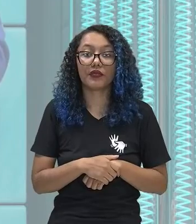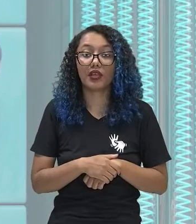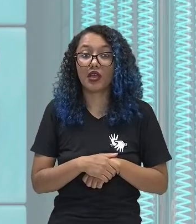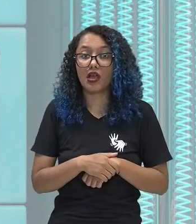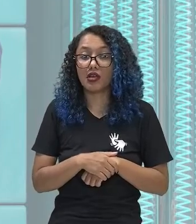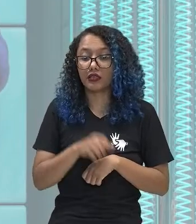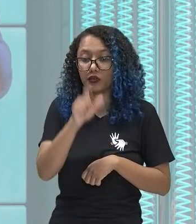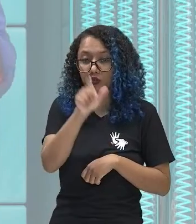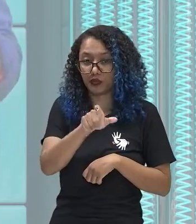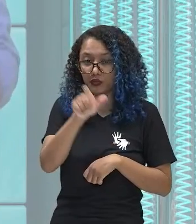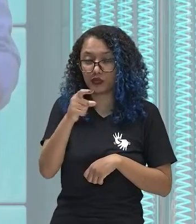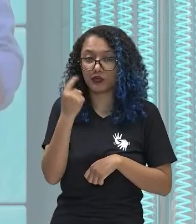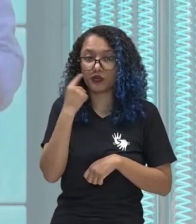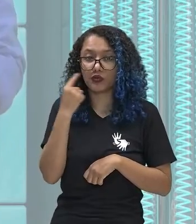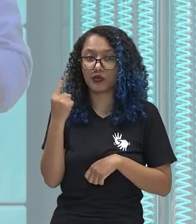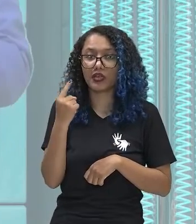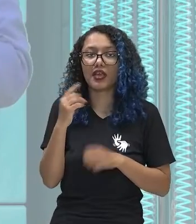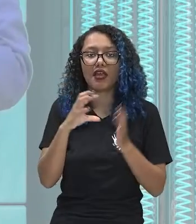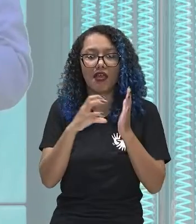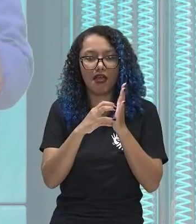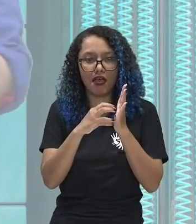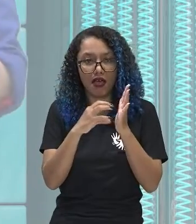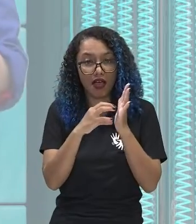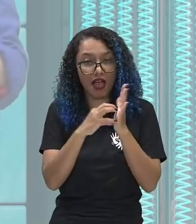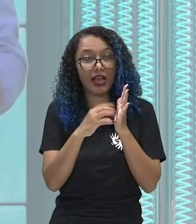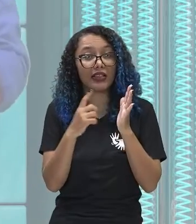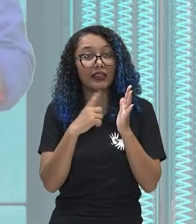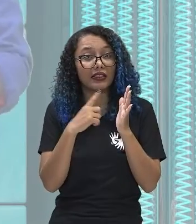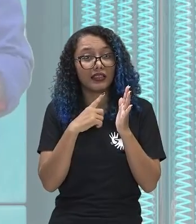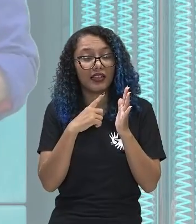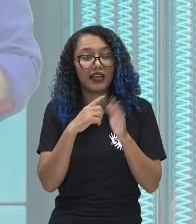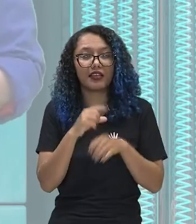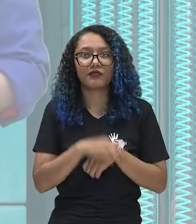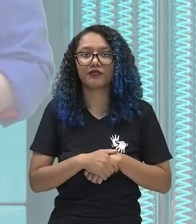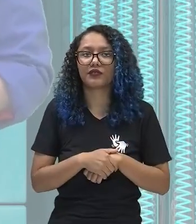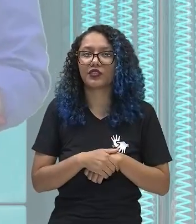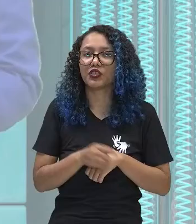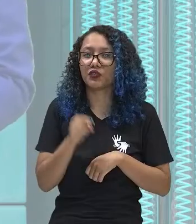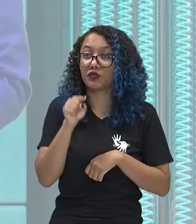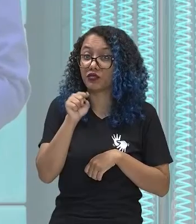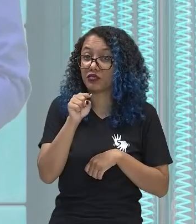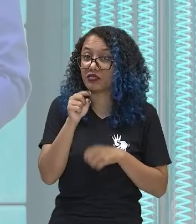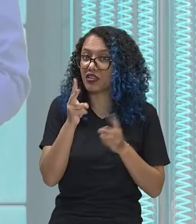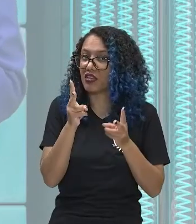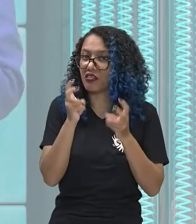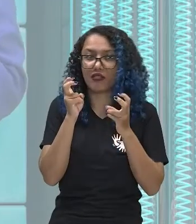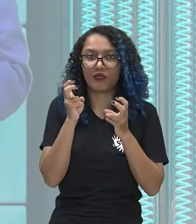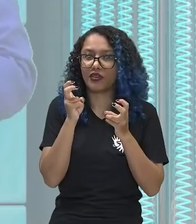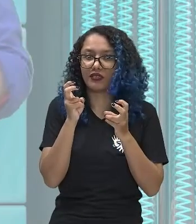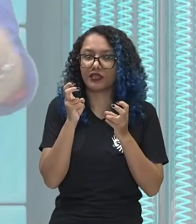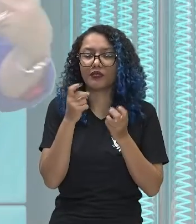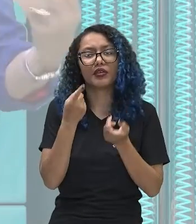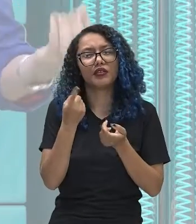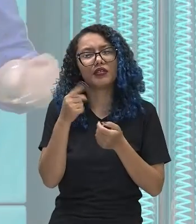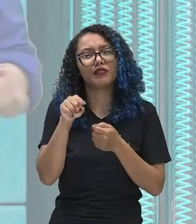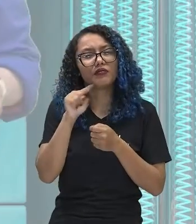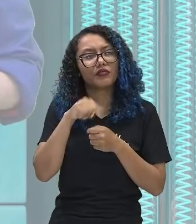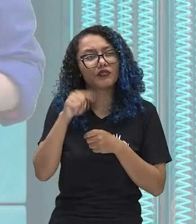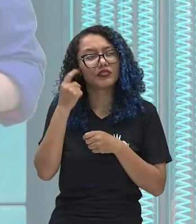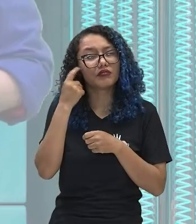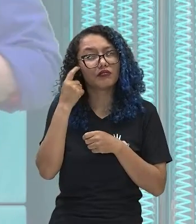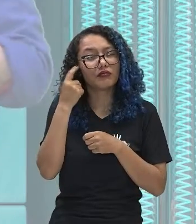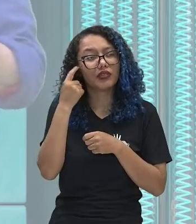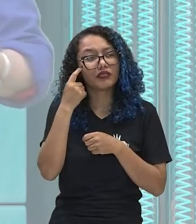destas pessoas vive com AIDS e pode não ser quem você pensa. E aqui te leva a refletir, né? Você tem aí